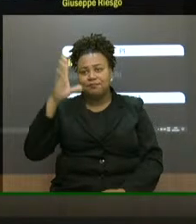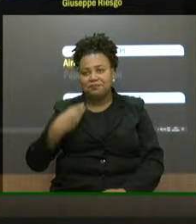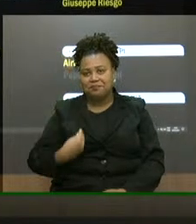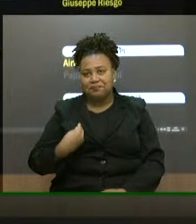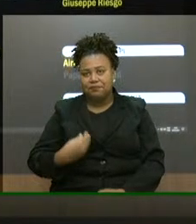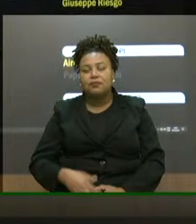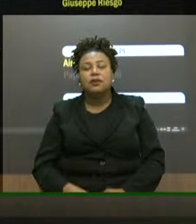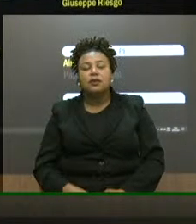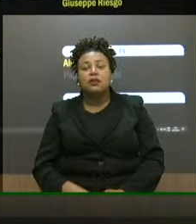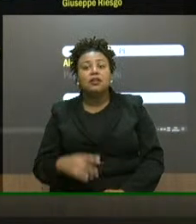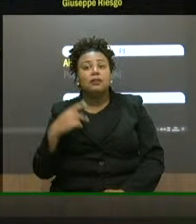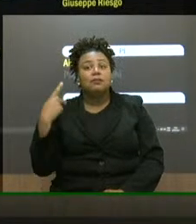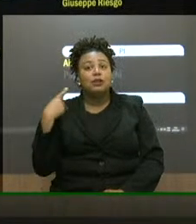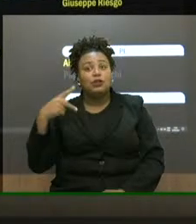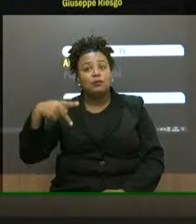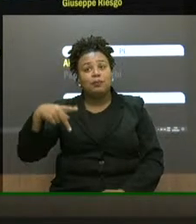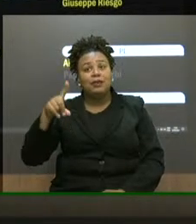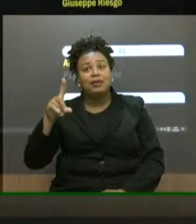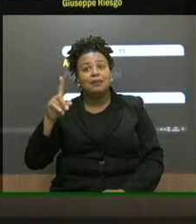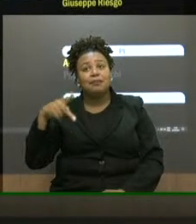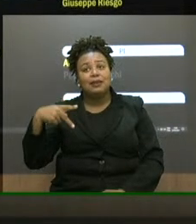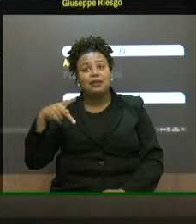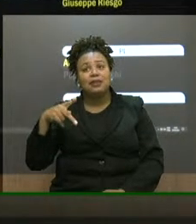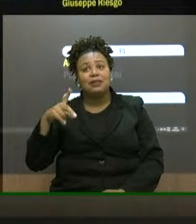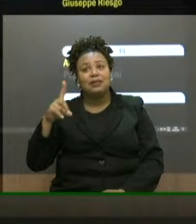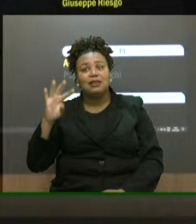Presente. Bancado PDT, Eduardo Loureiro.